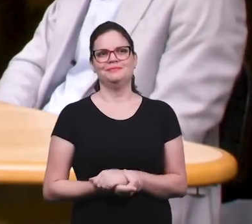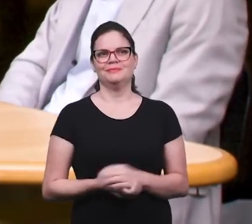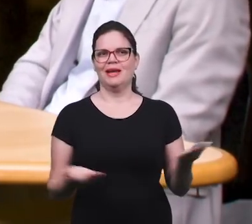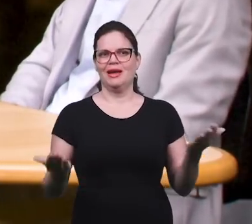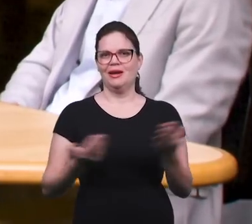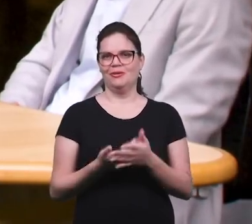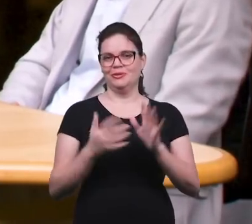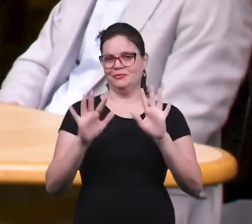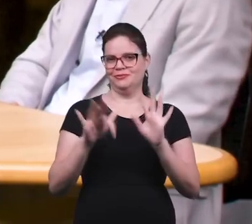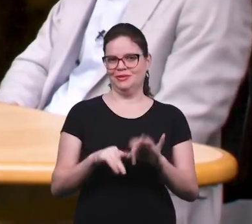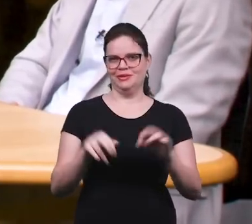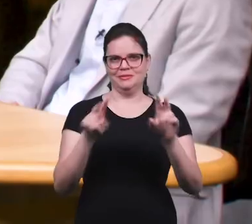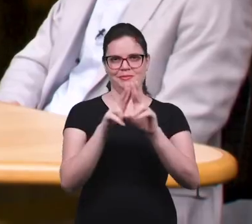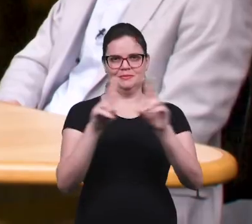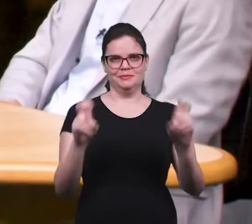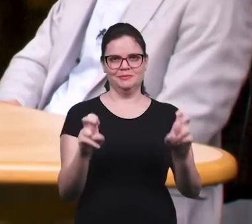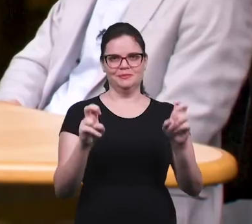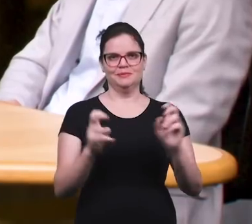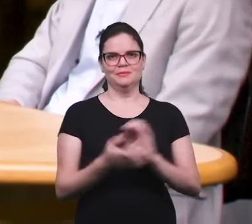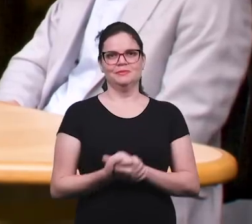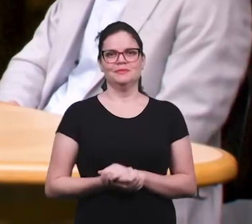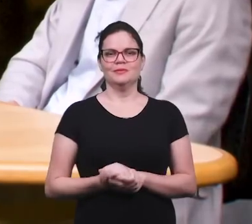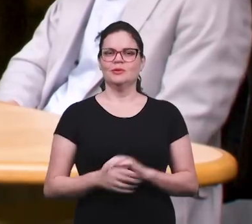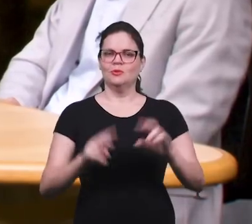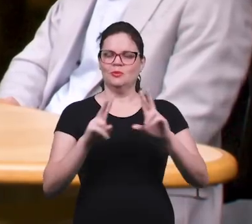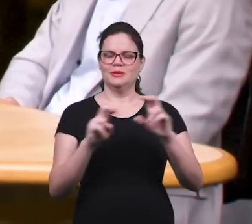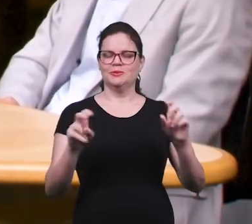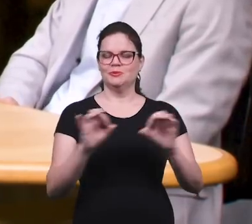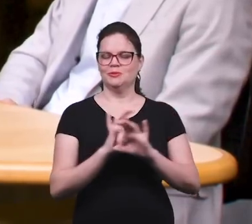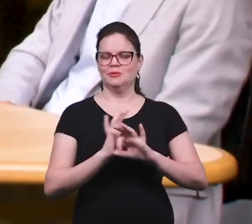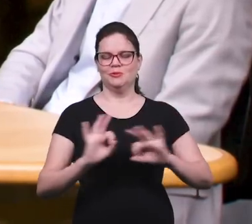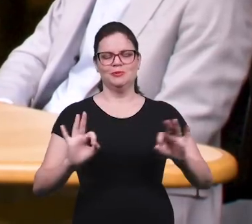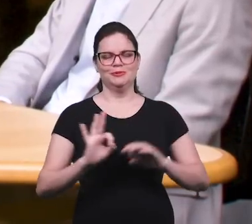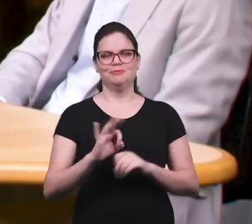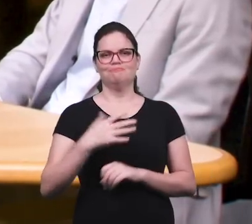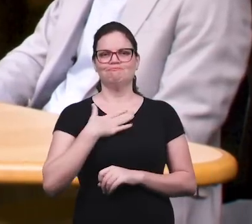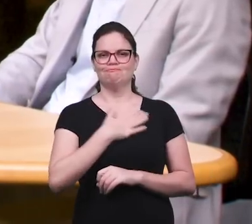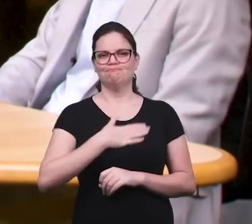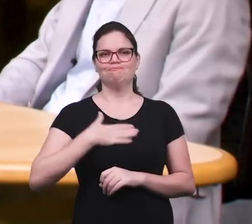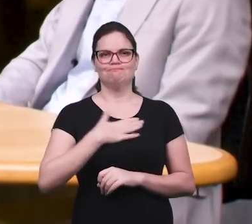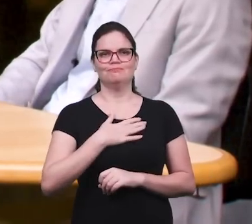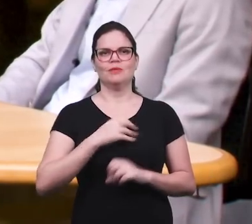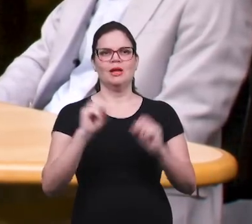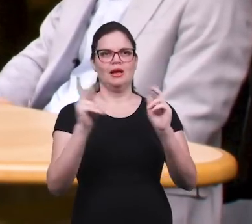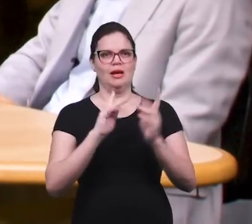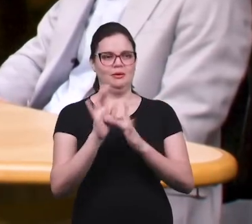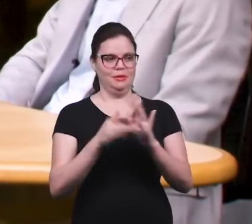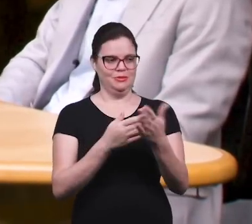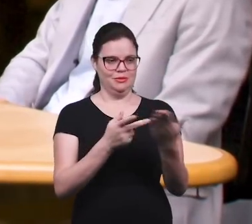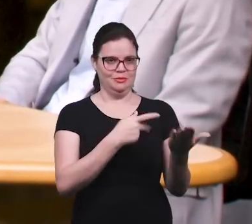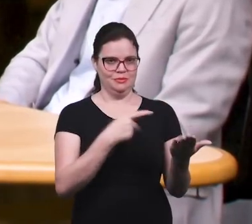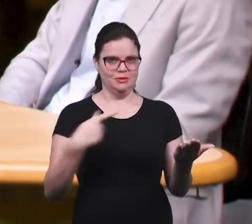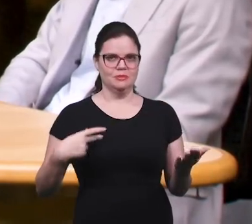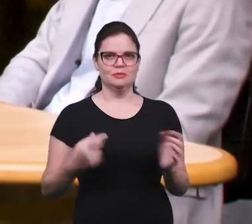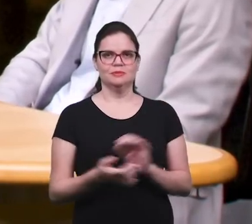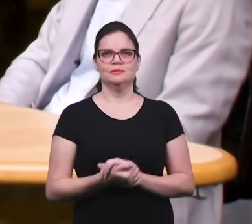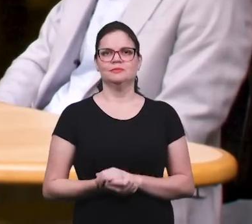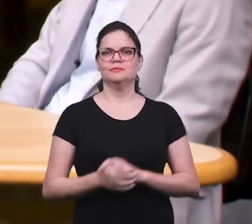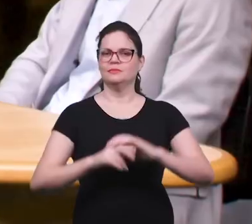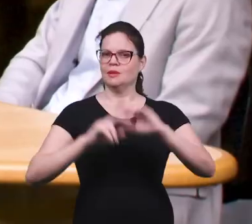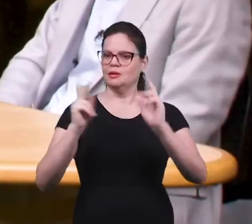estamos Amém. chegando ao fim do nosso Amém. assunto. Um assunto precioso. E pastor Guilherme, a paz do Senhor. Paz do